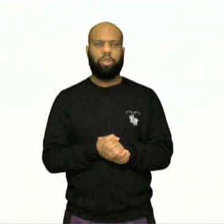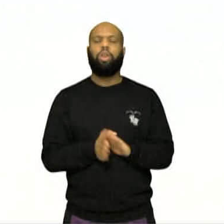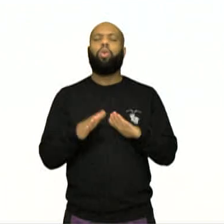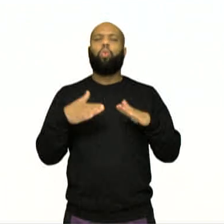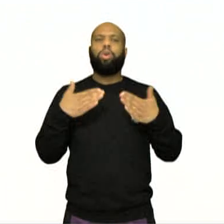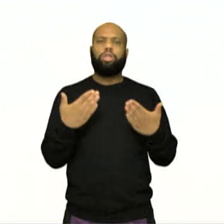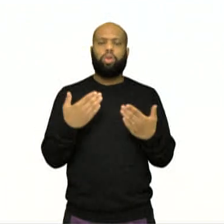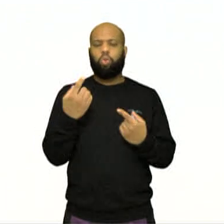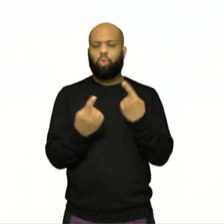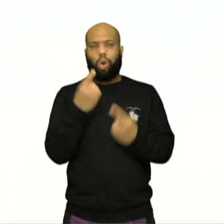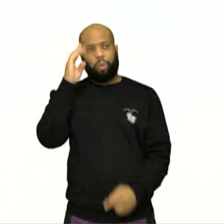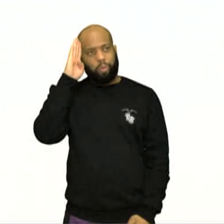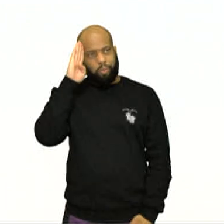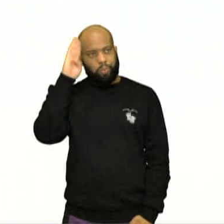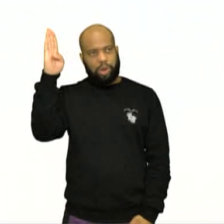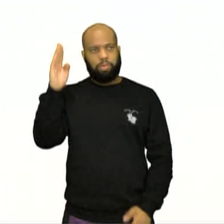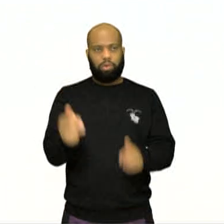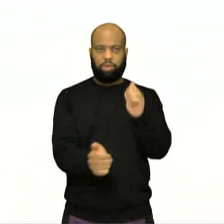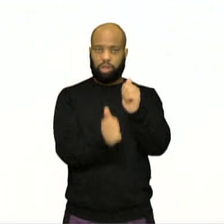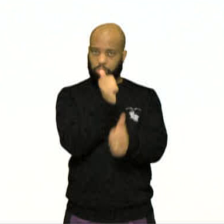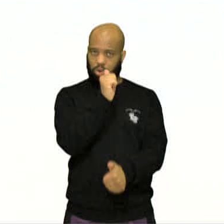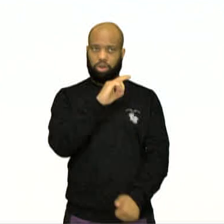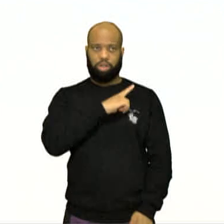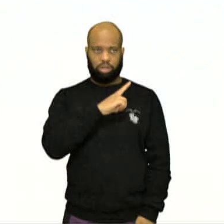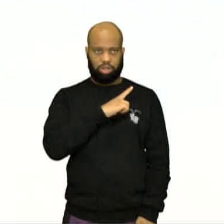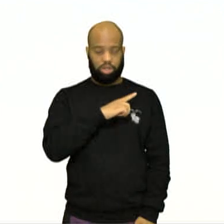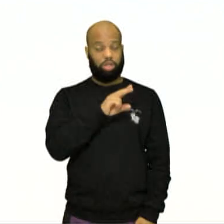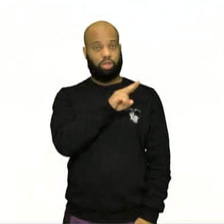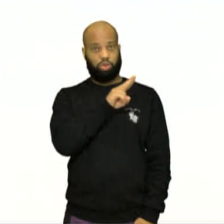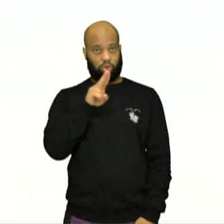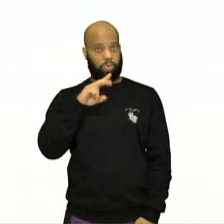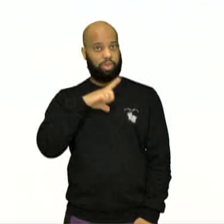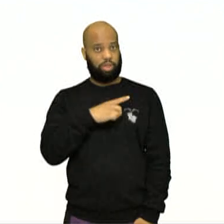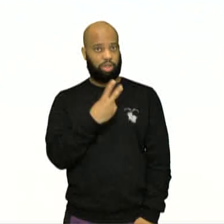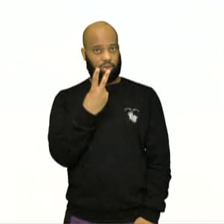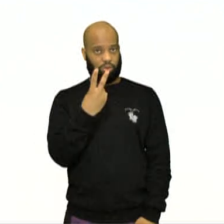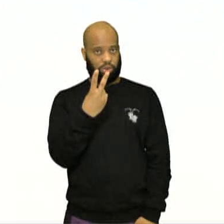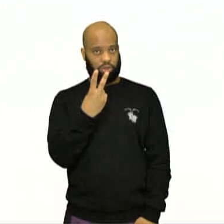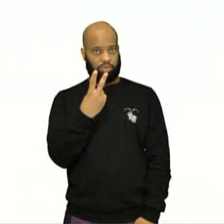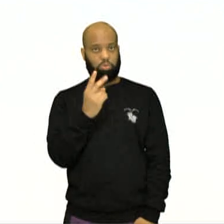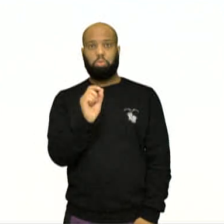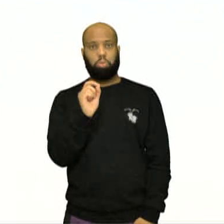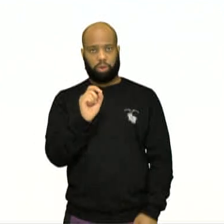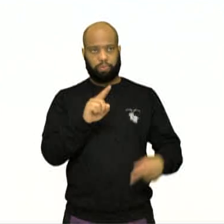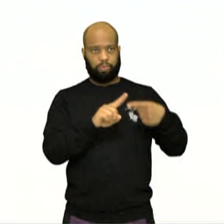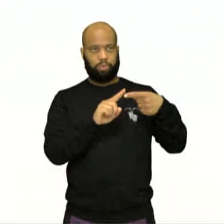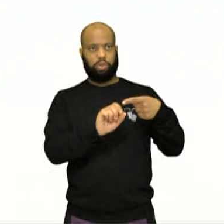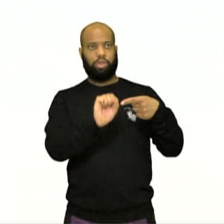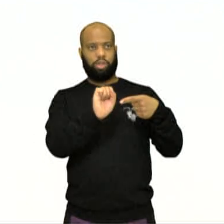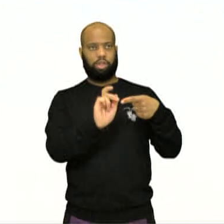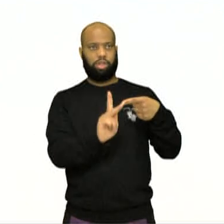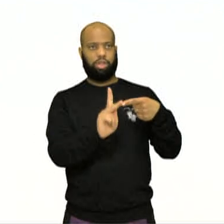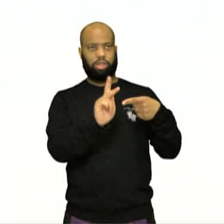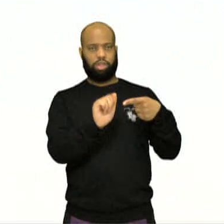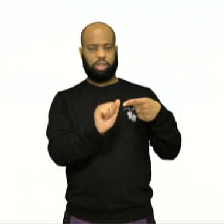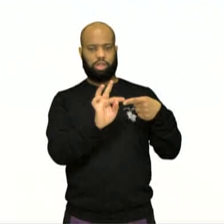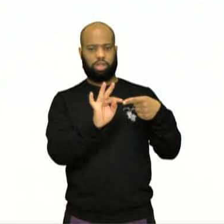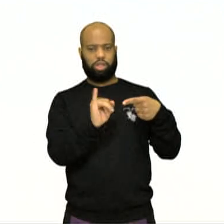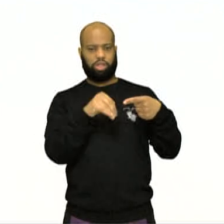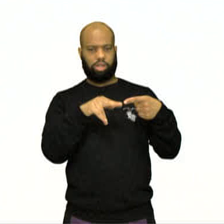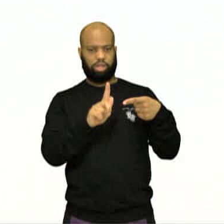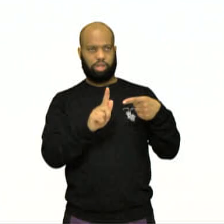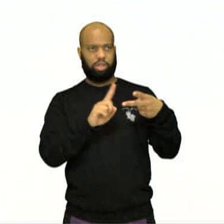os principais esportes mais populares, né, durante o inverno? Skating and